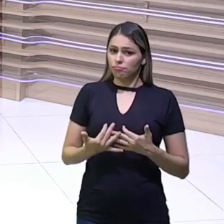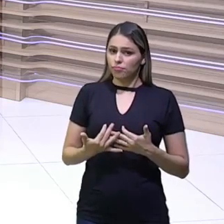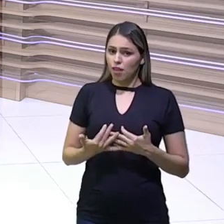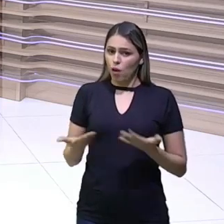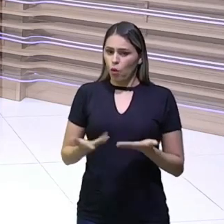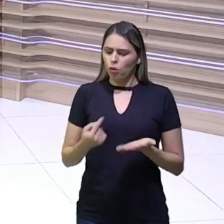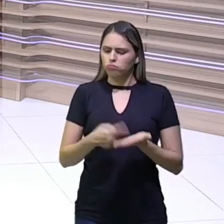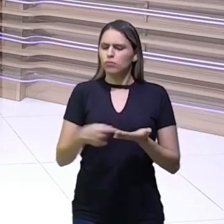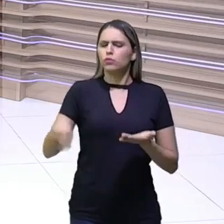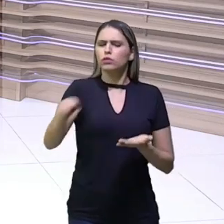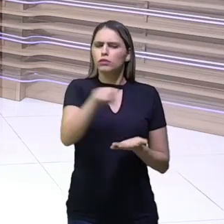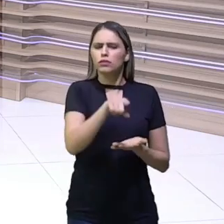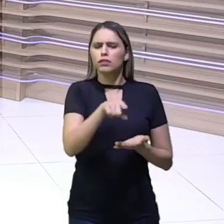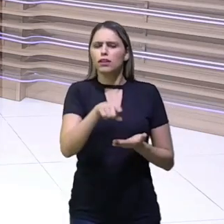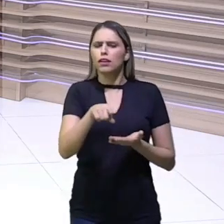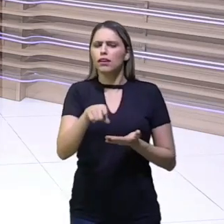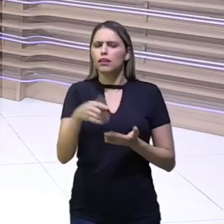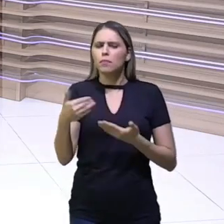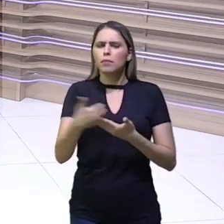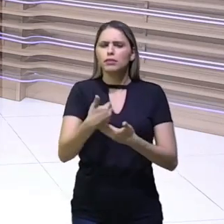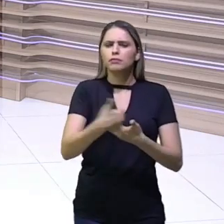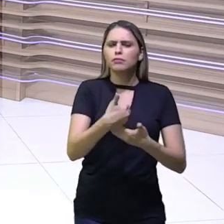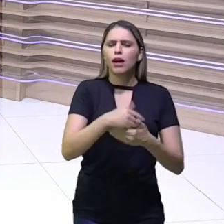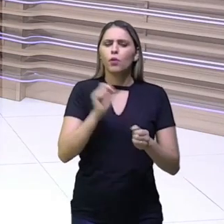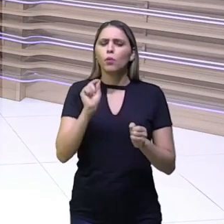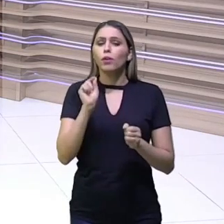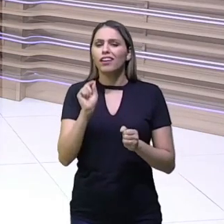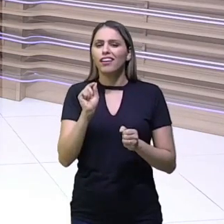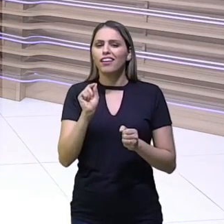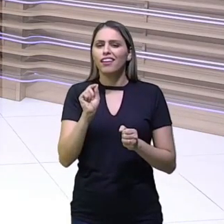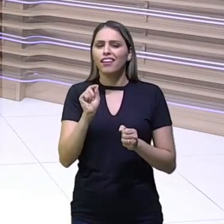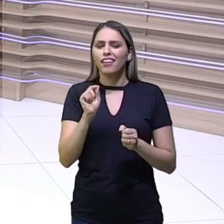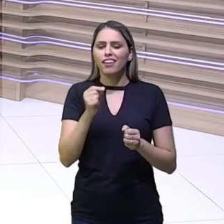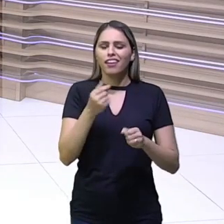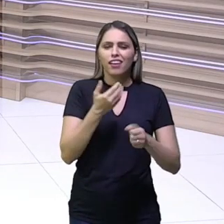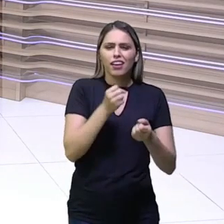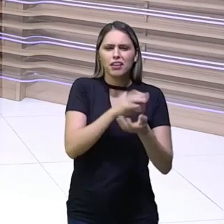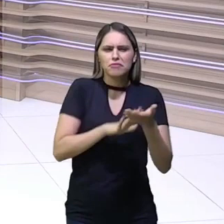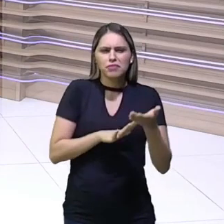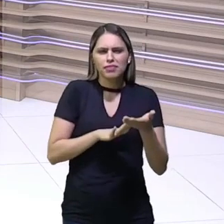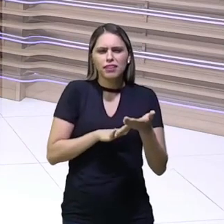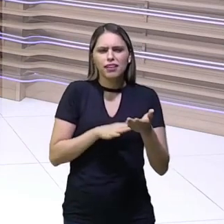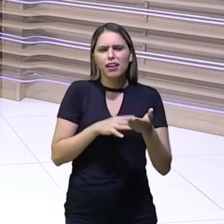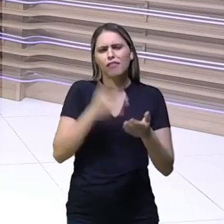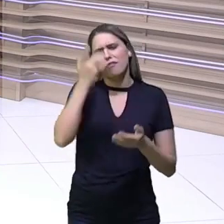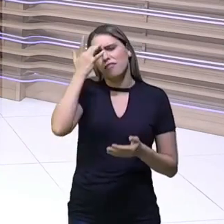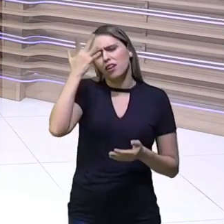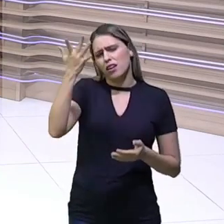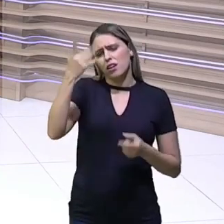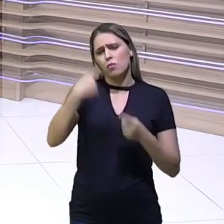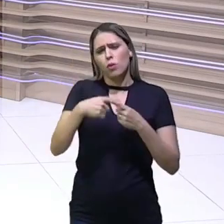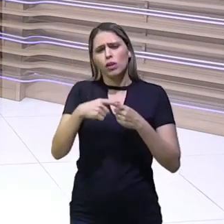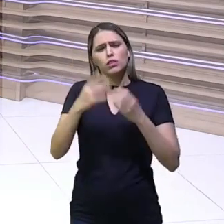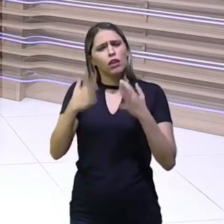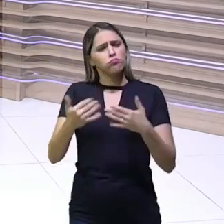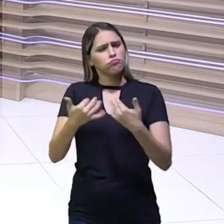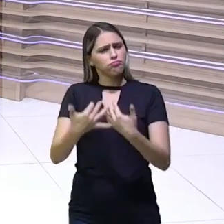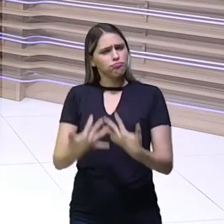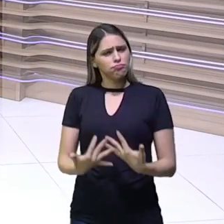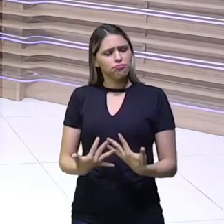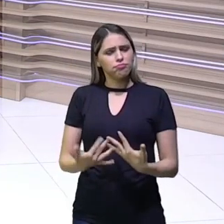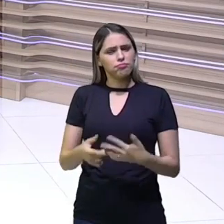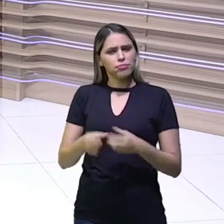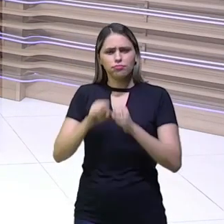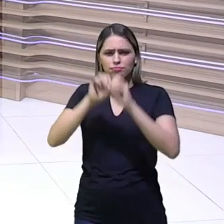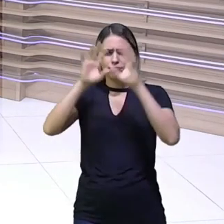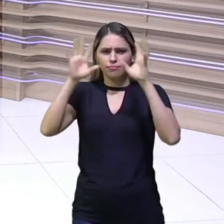Convido vocês a participarem com os exercícios. Que está muito fácil, porque já a explicação já deixou bem claro